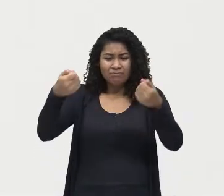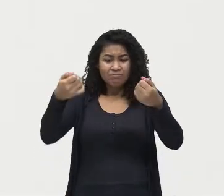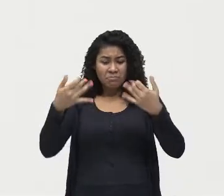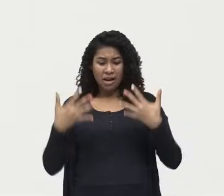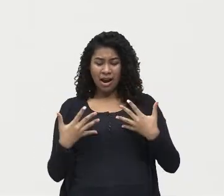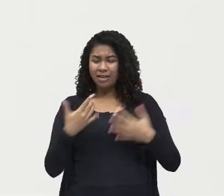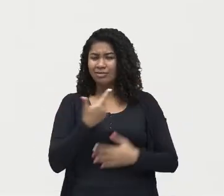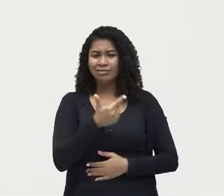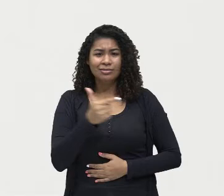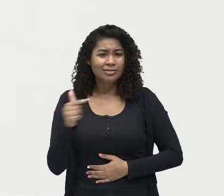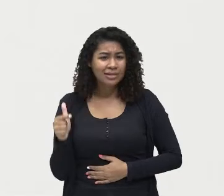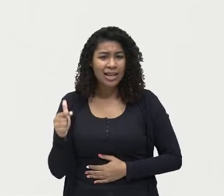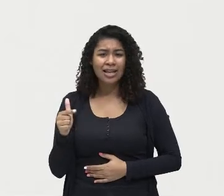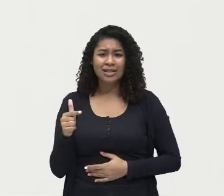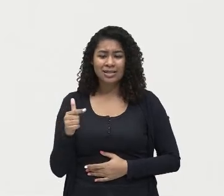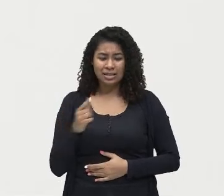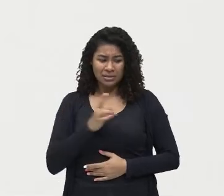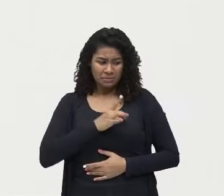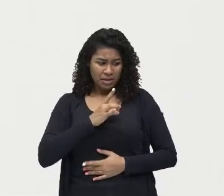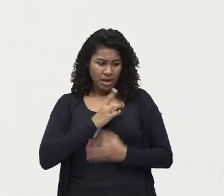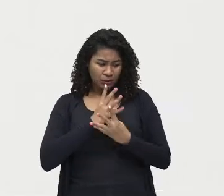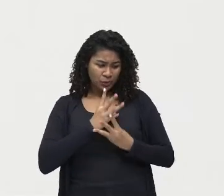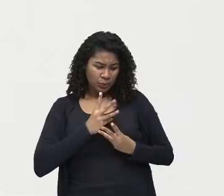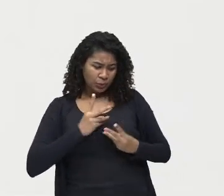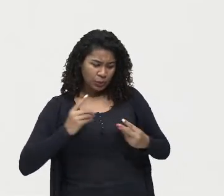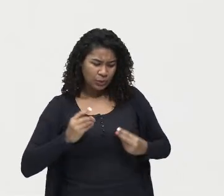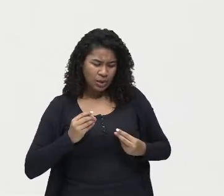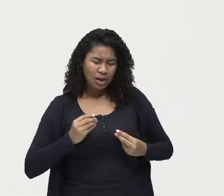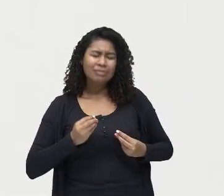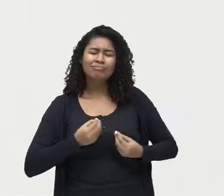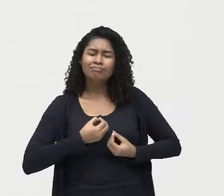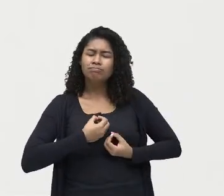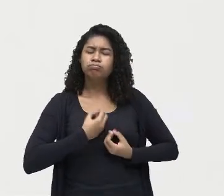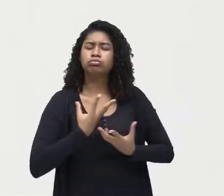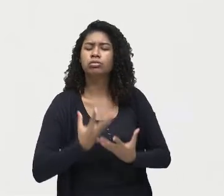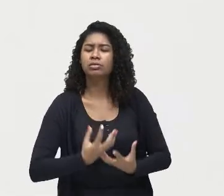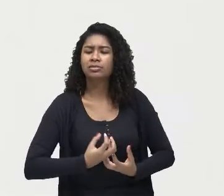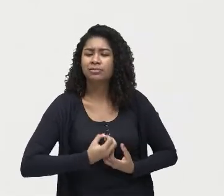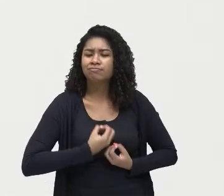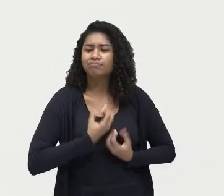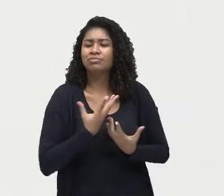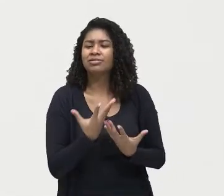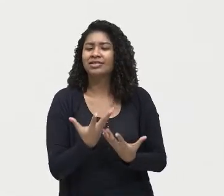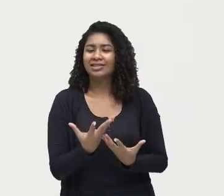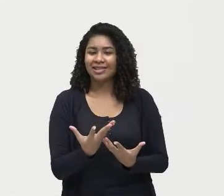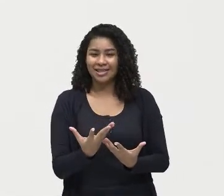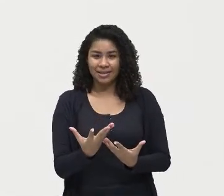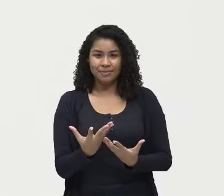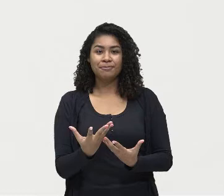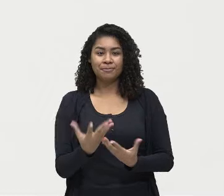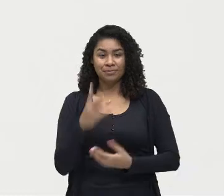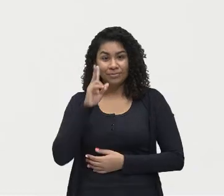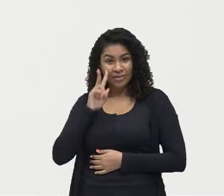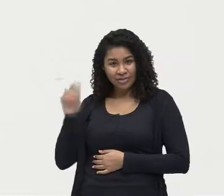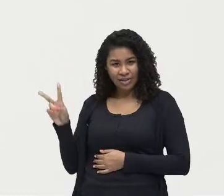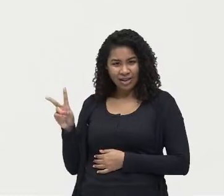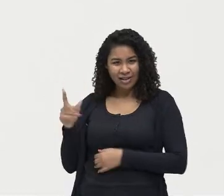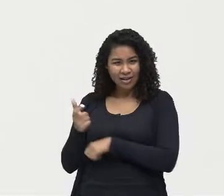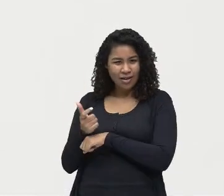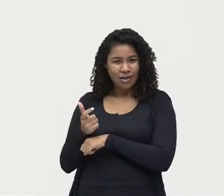de desaparecer. Um poema, por exemplo. E aqui novamente nós voltamos para a ideia de conjunção.